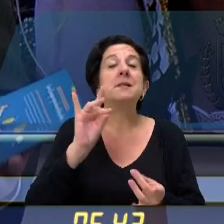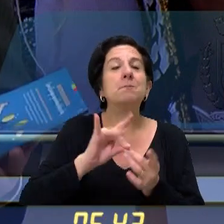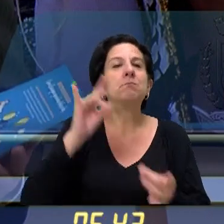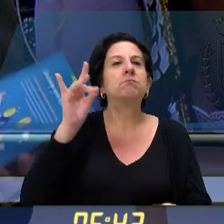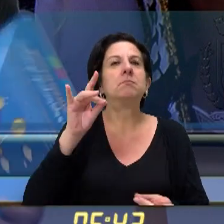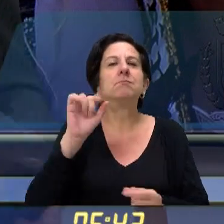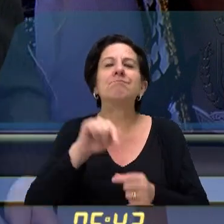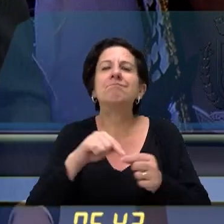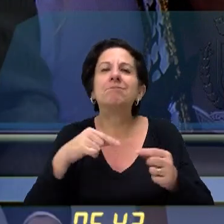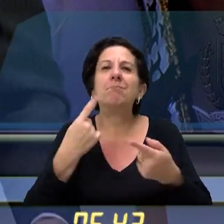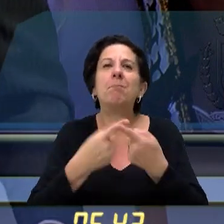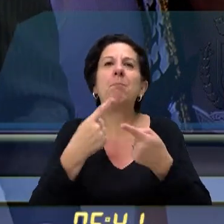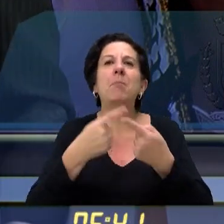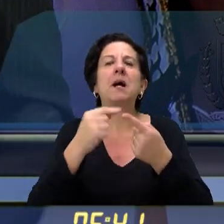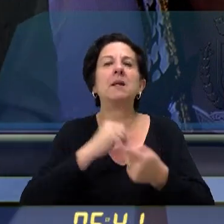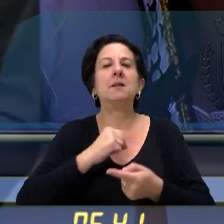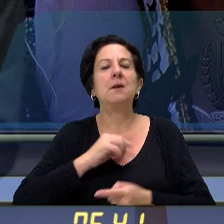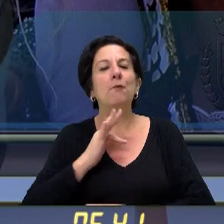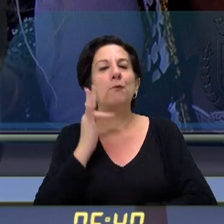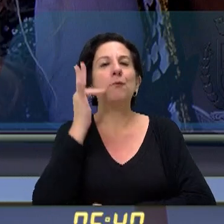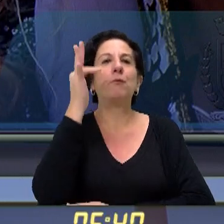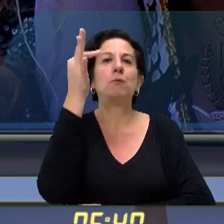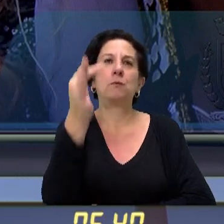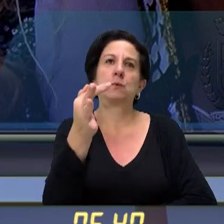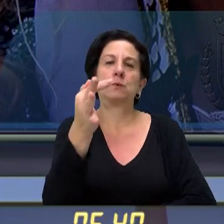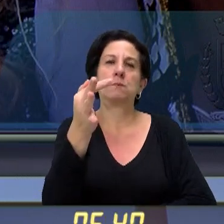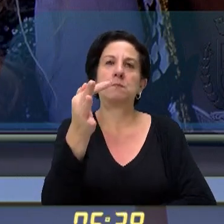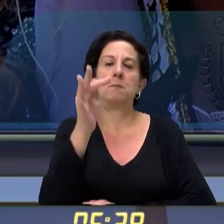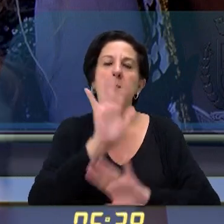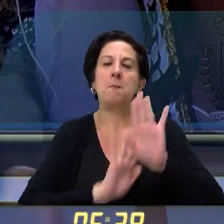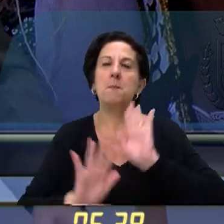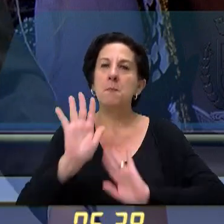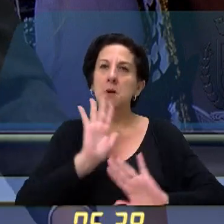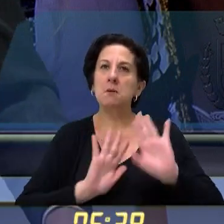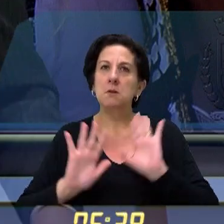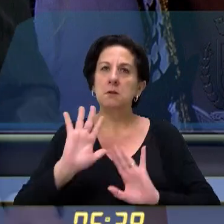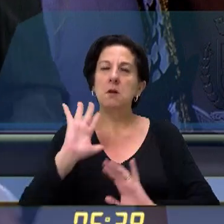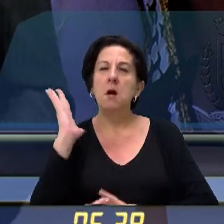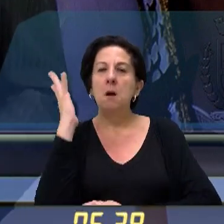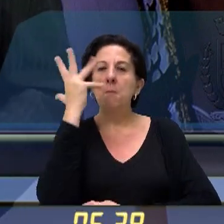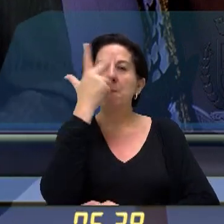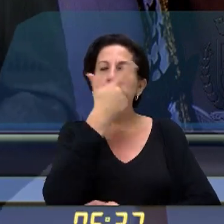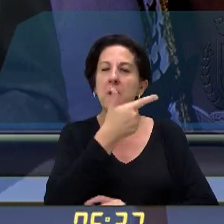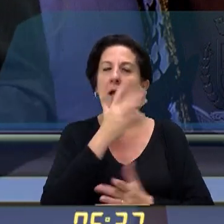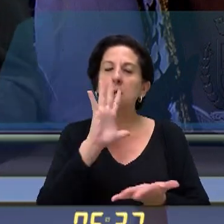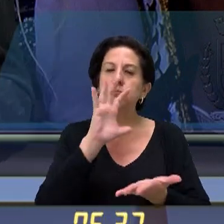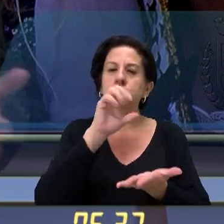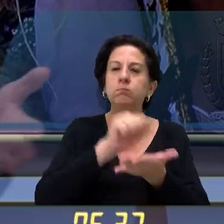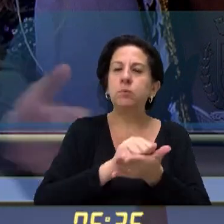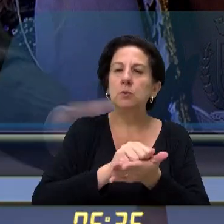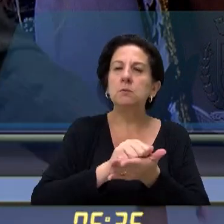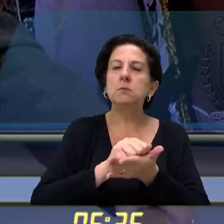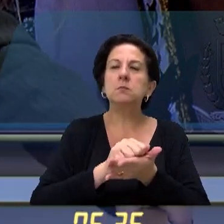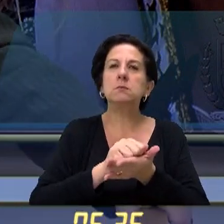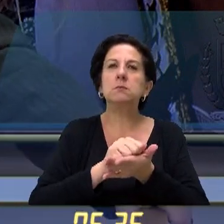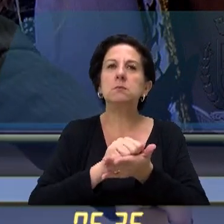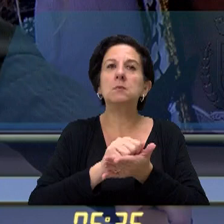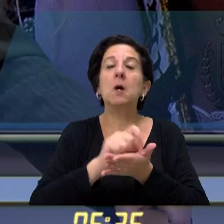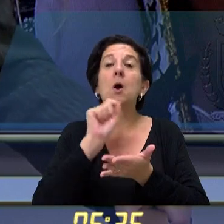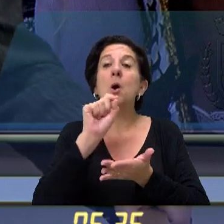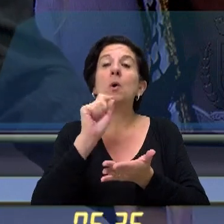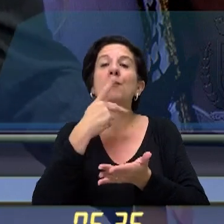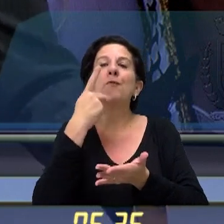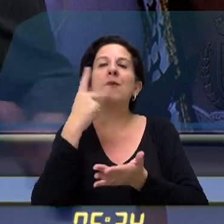future. Então aqui nós temos uma bela publicação, nós poderíamos dizer que é um inventário da